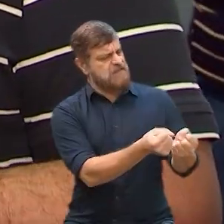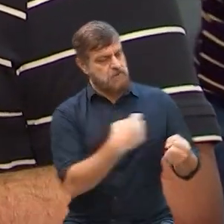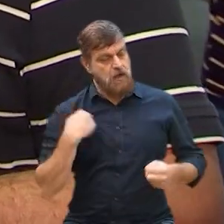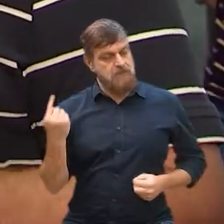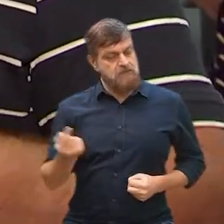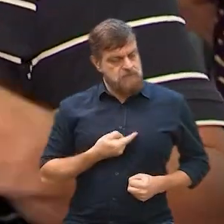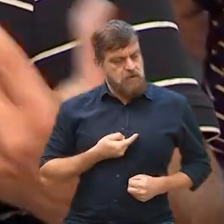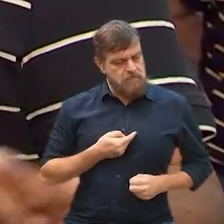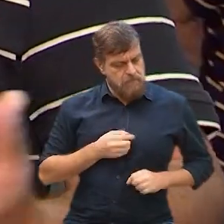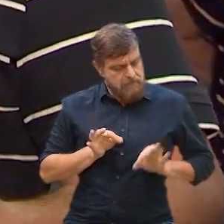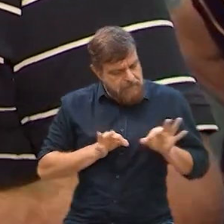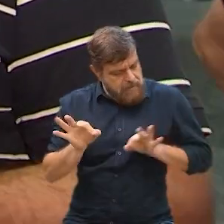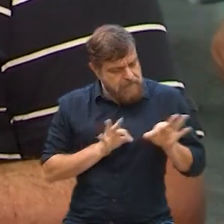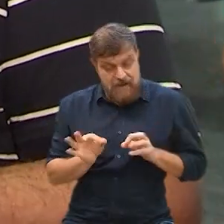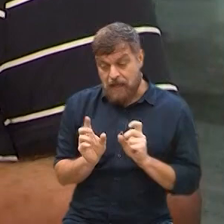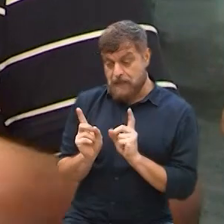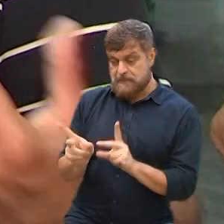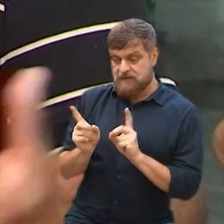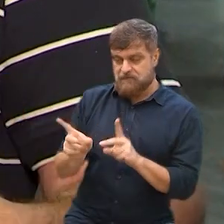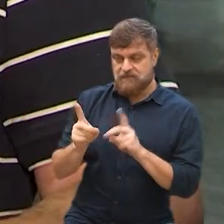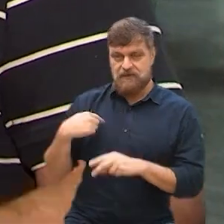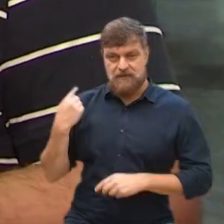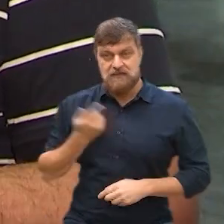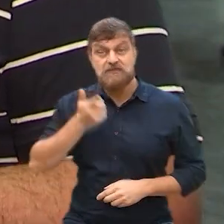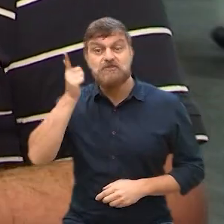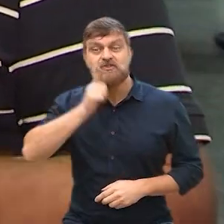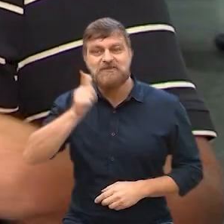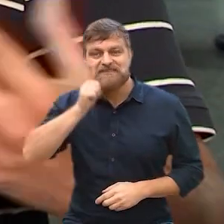tocar adiante aí para ver se a gente conseguia